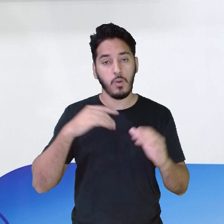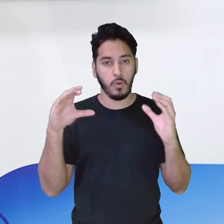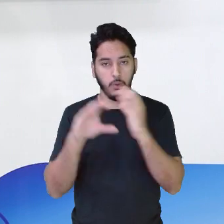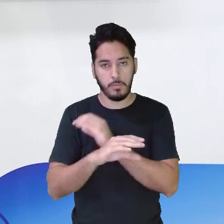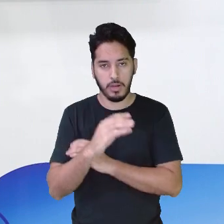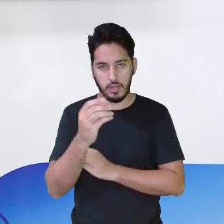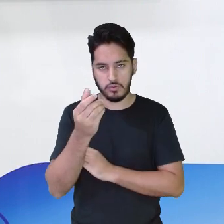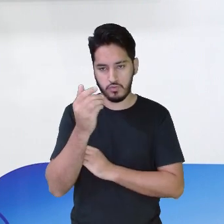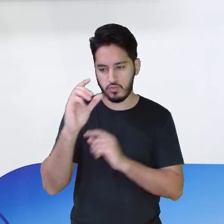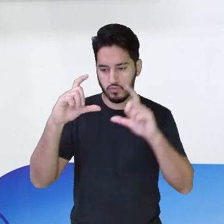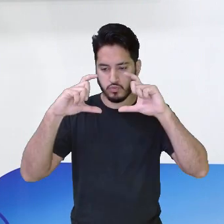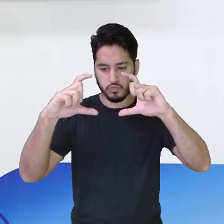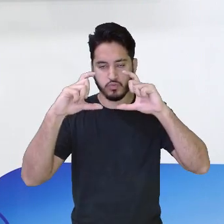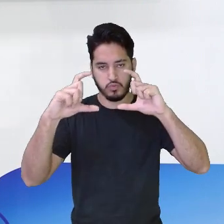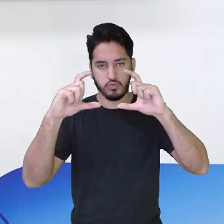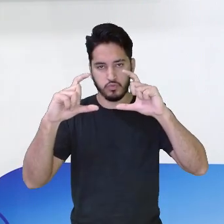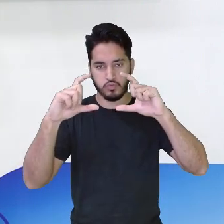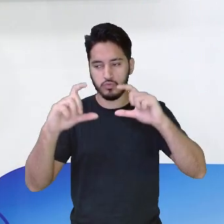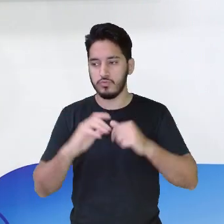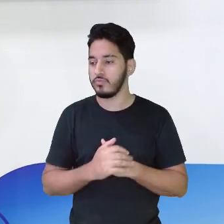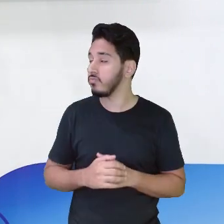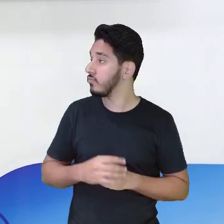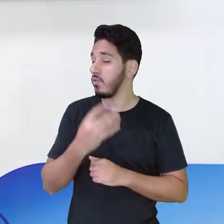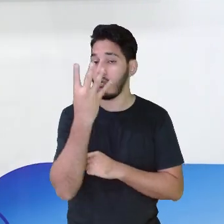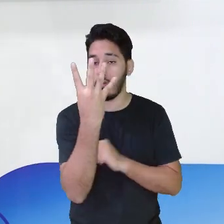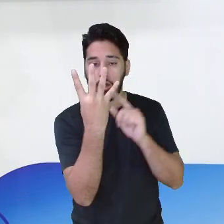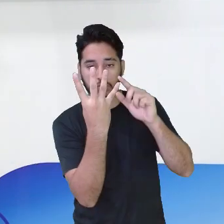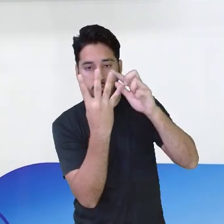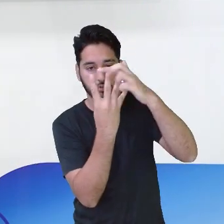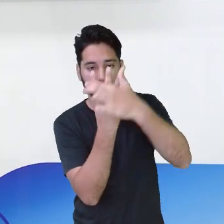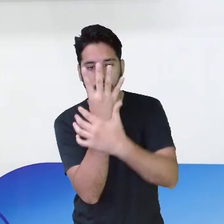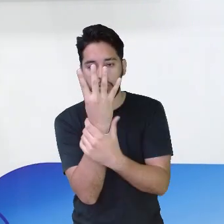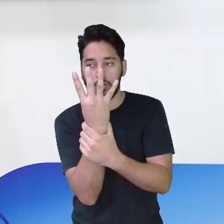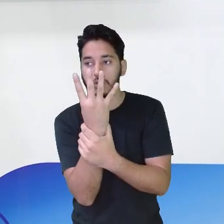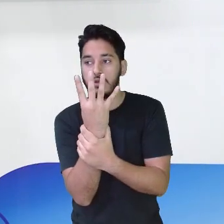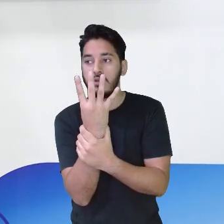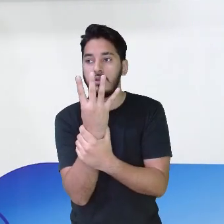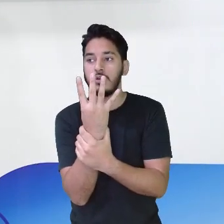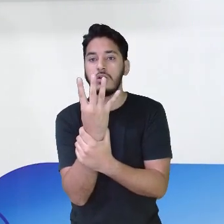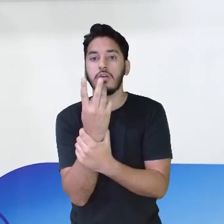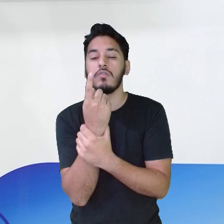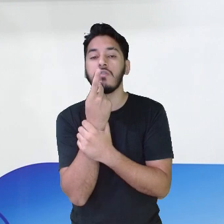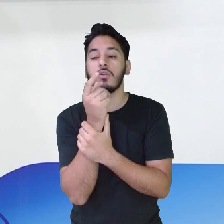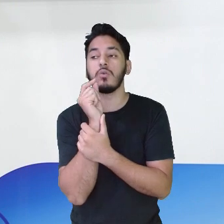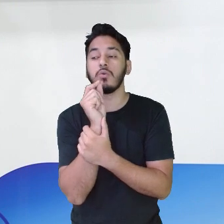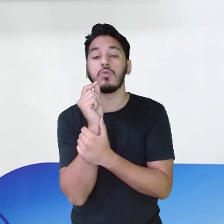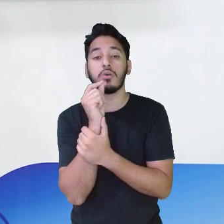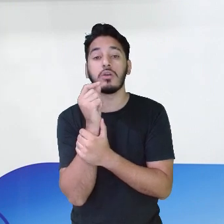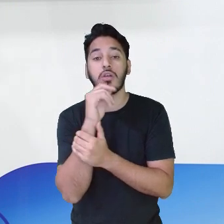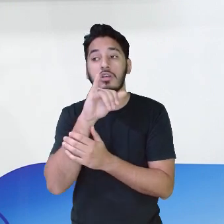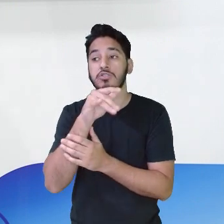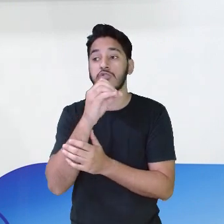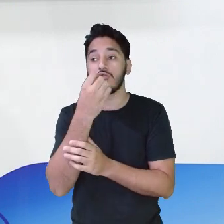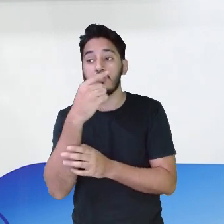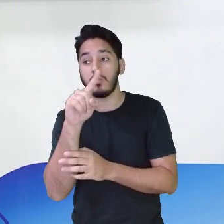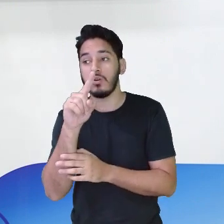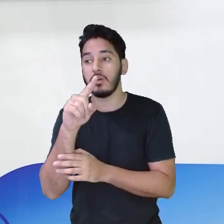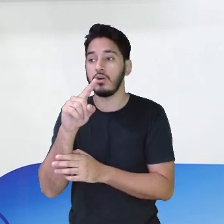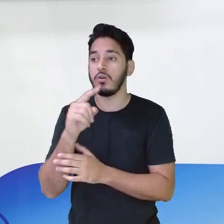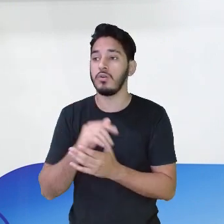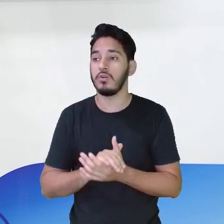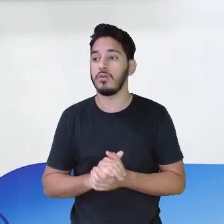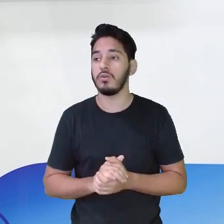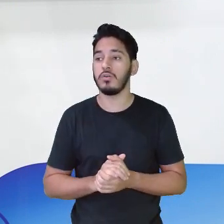inteiro? O meu inteiro. Aqui na imagem disse que João comeu metade, ó. Se eu colocar